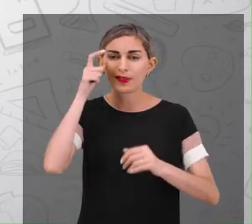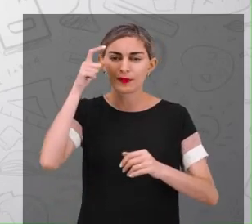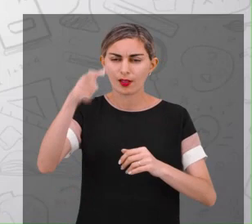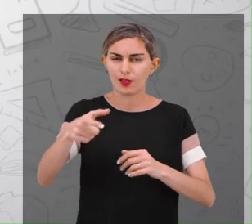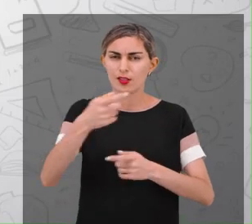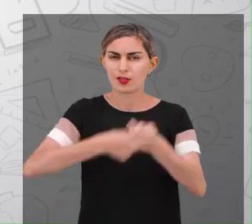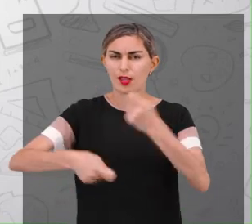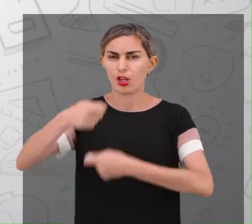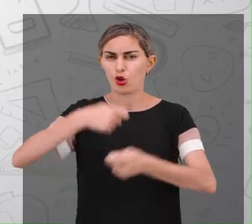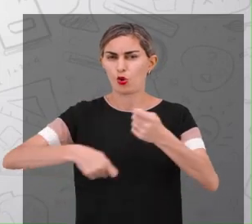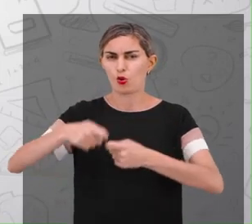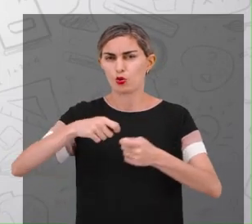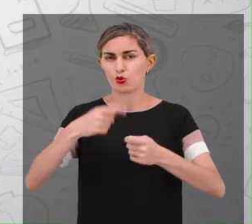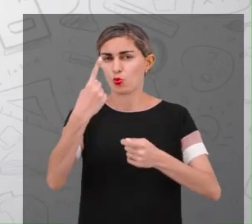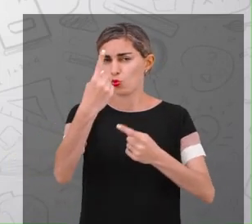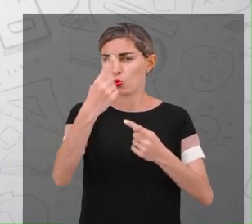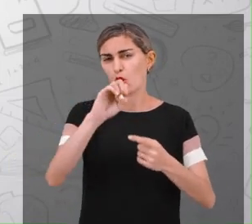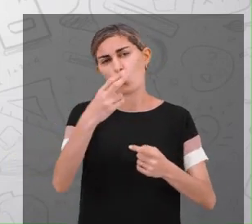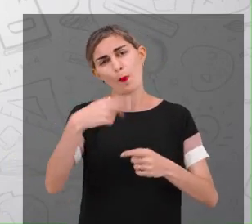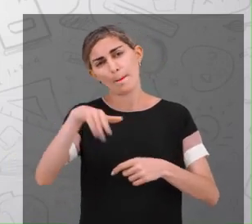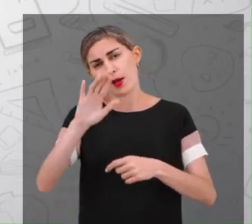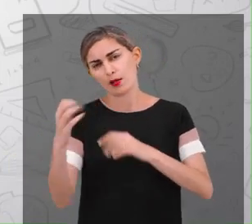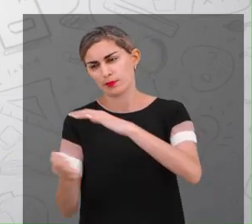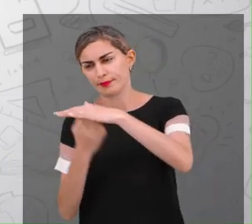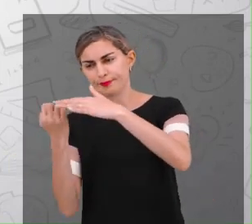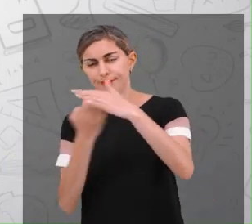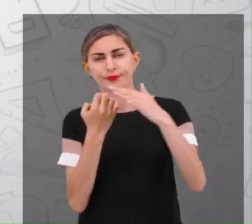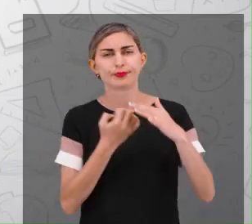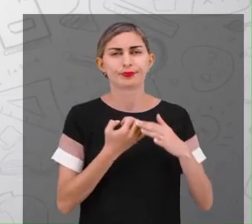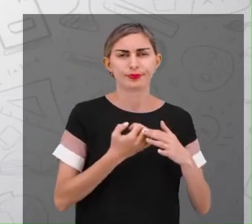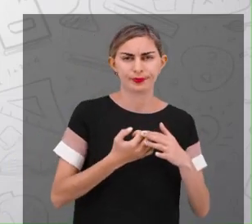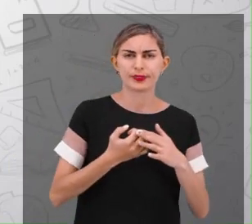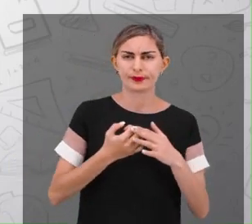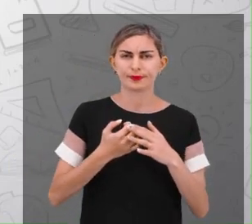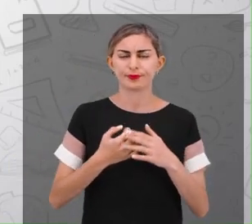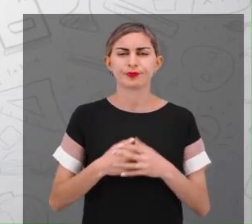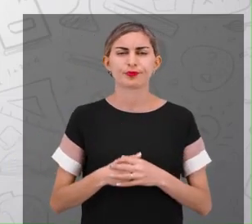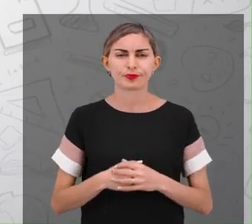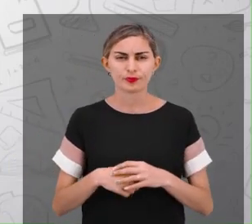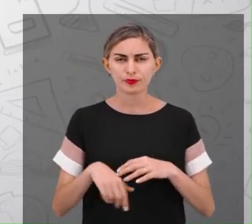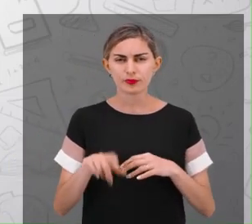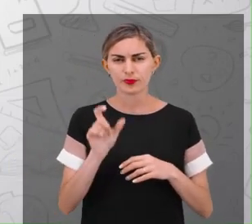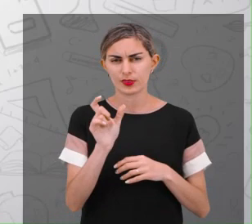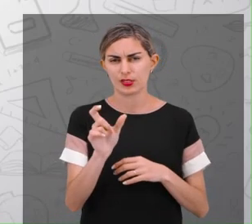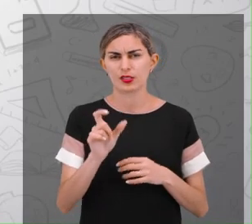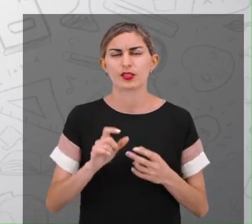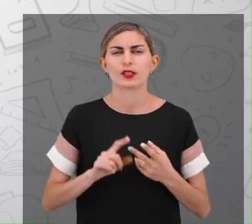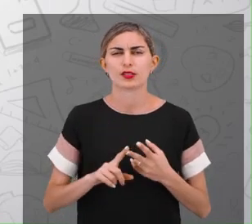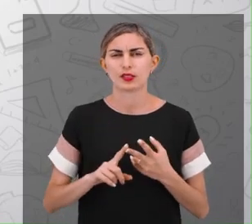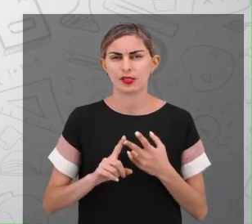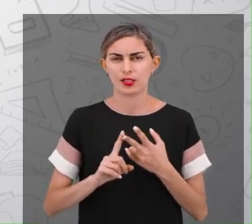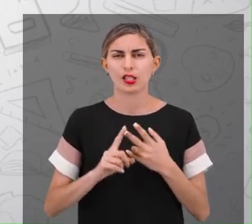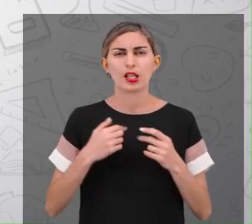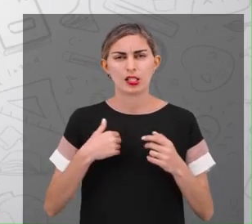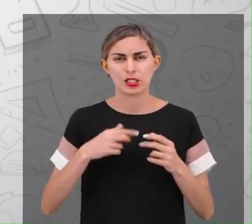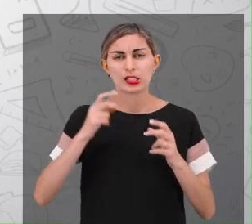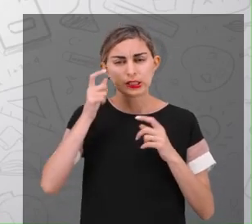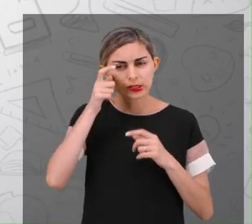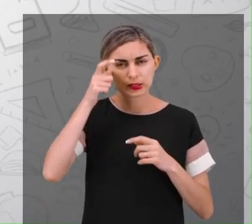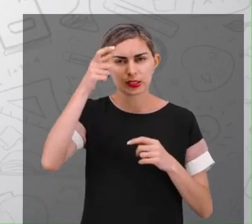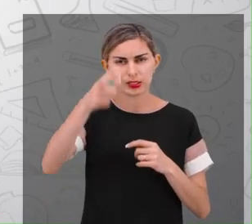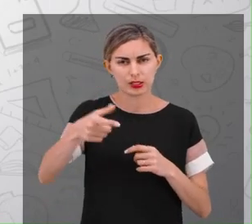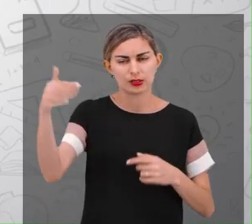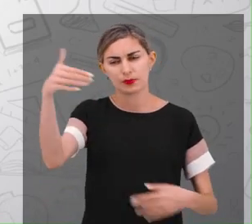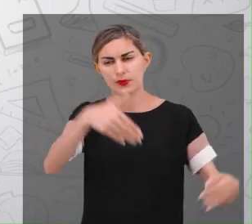nos negócios de uma ou mais organizações. Este termo vem da língua inglesa. A palavra stake significa